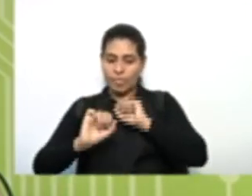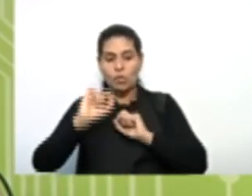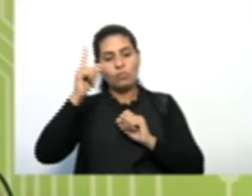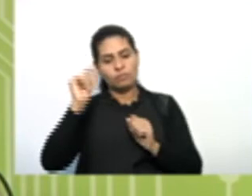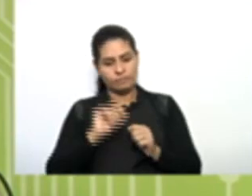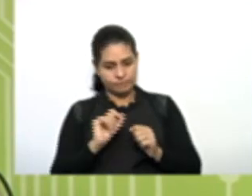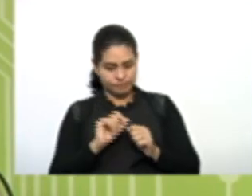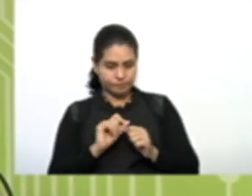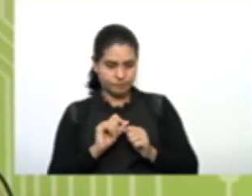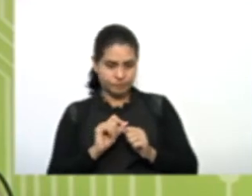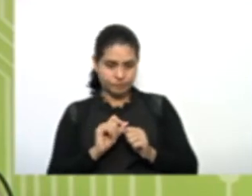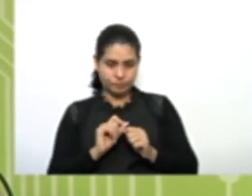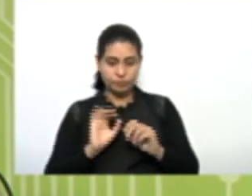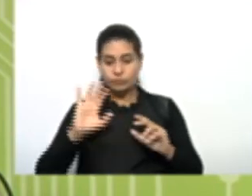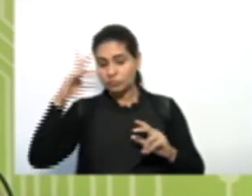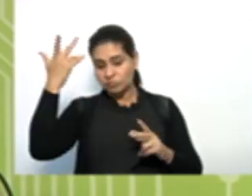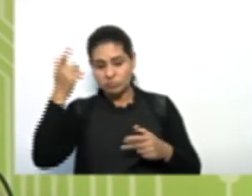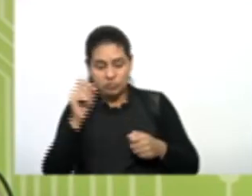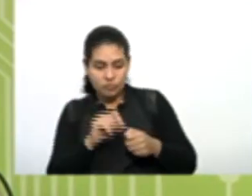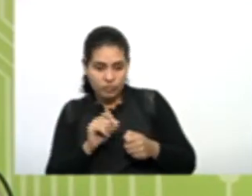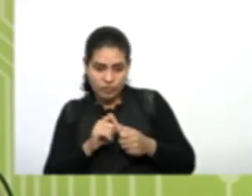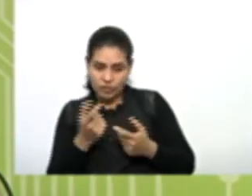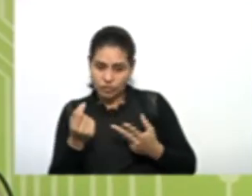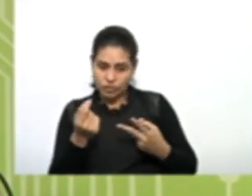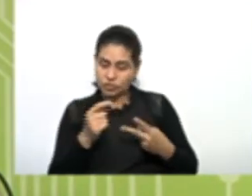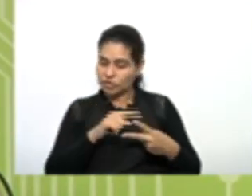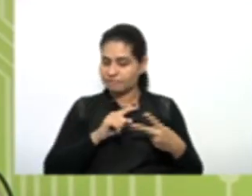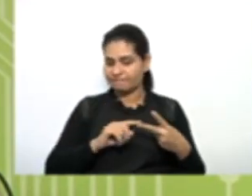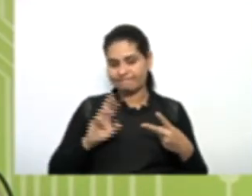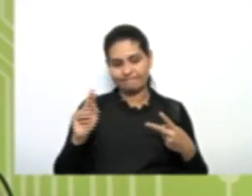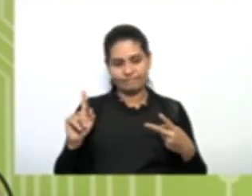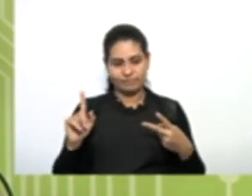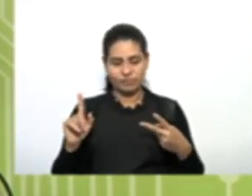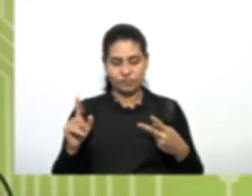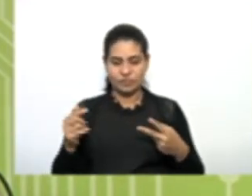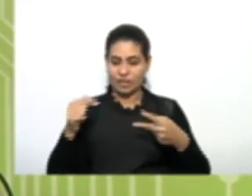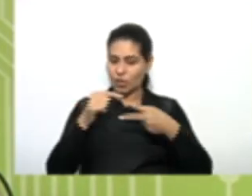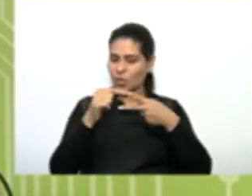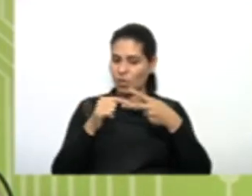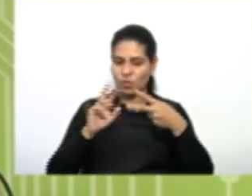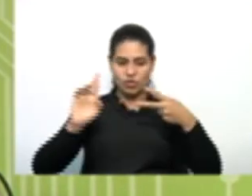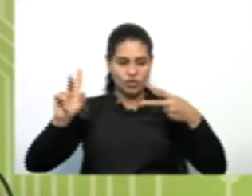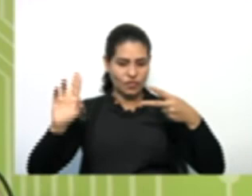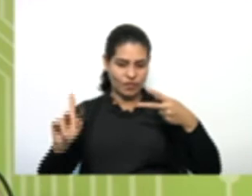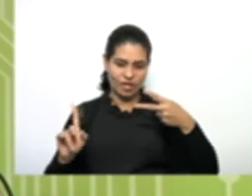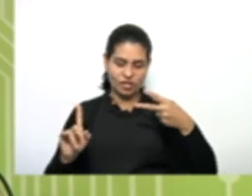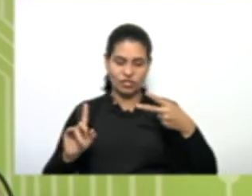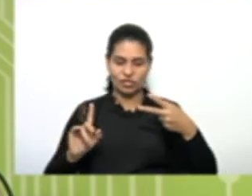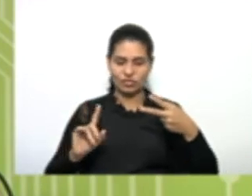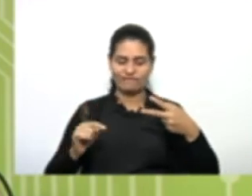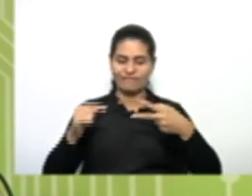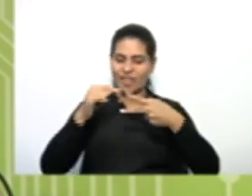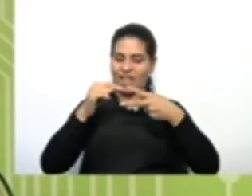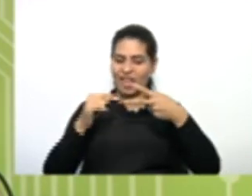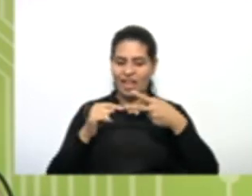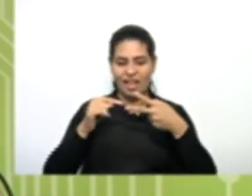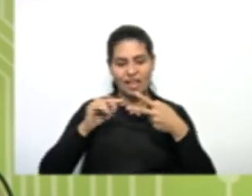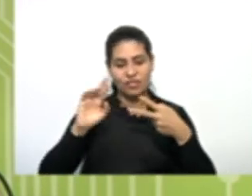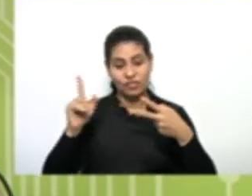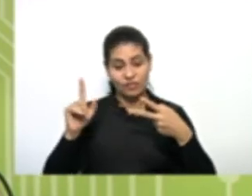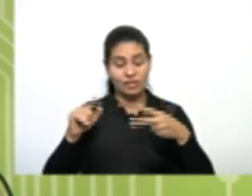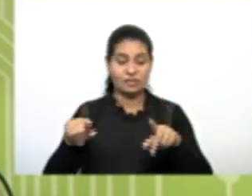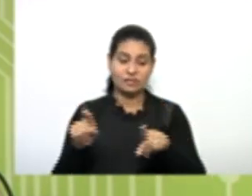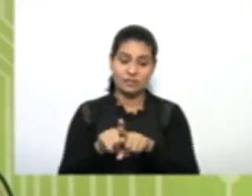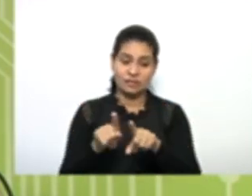fazer. Ele vai decidir fazer alguma outra coisa com esse dinheiro. Mas não são a mesma coisa, porque a natureza dele é muito diferente. Ligado